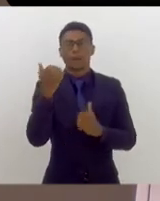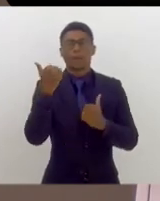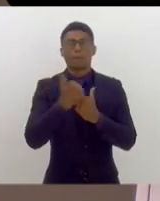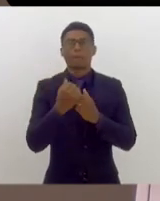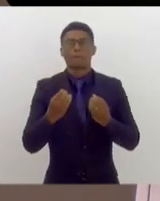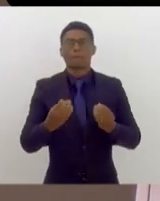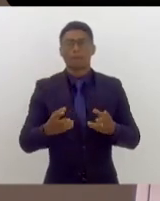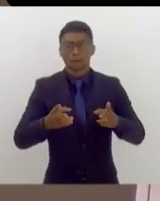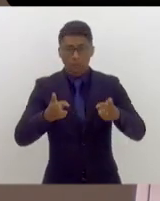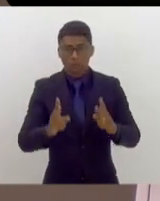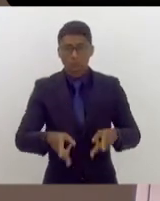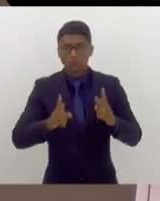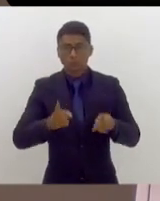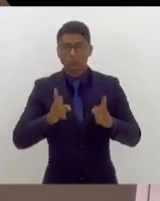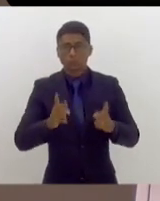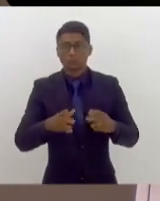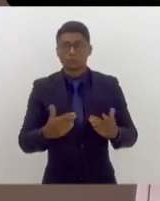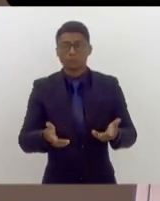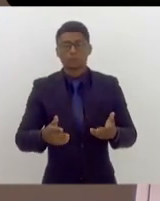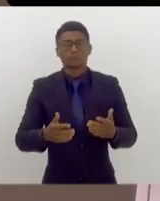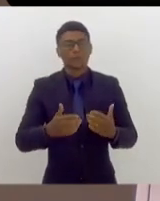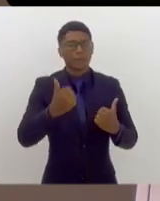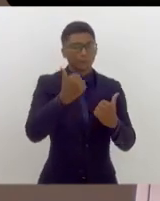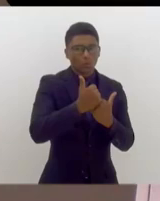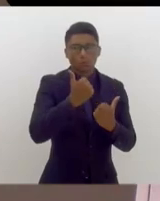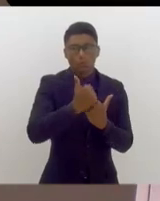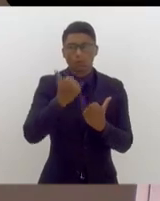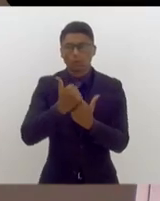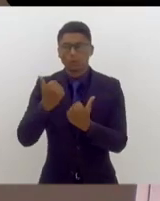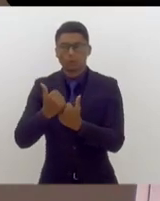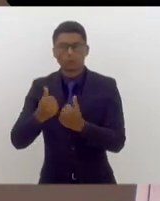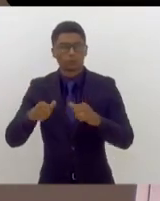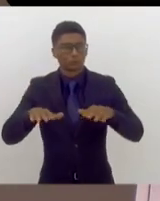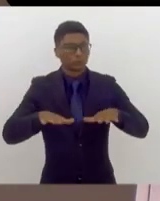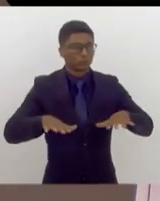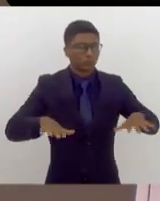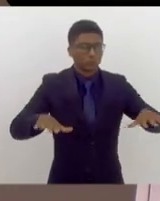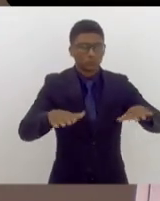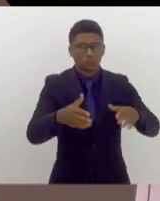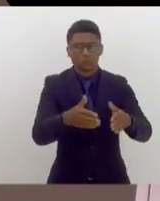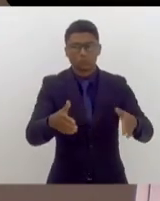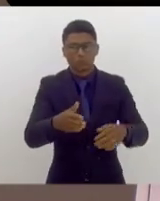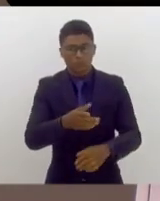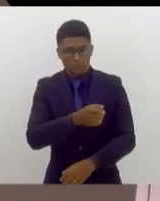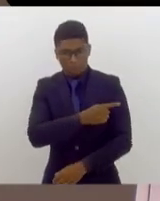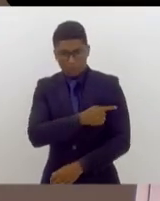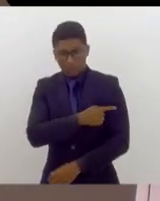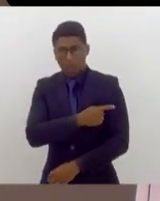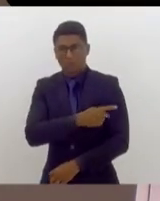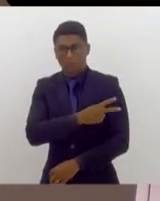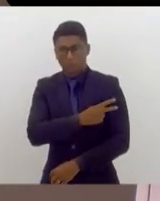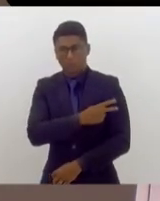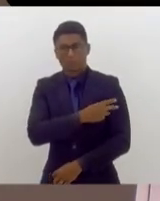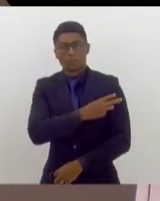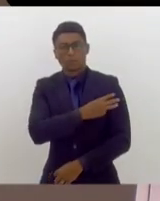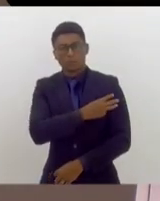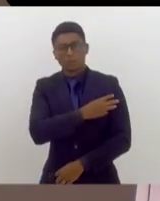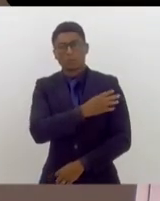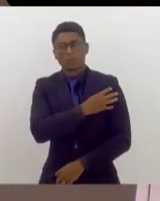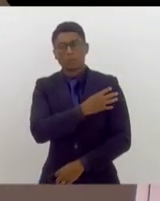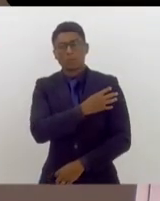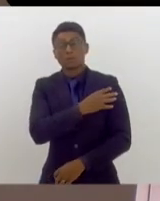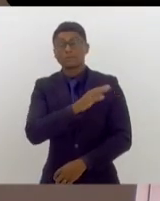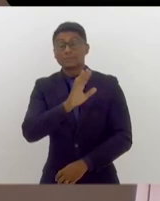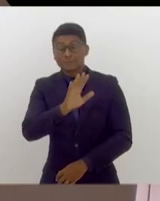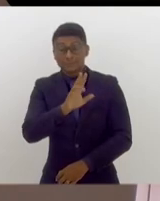seguir produzindo todos os apoios necessários à continuidade destas trajetórias escolares, a perda